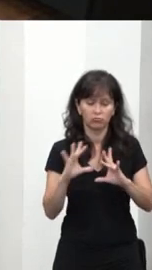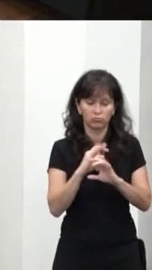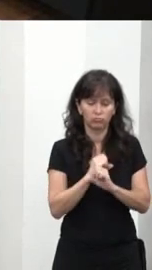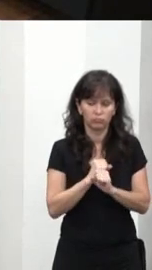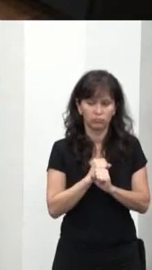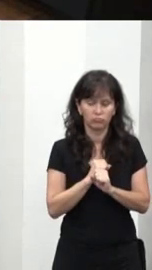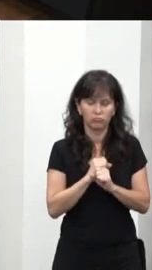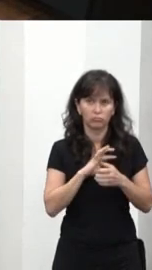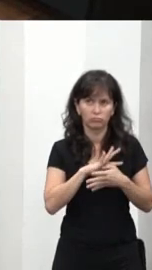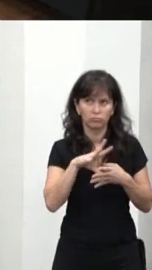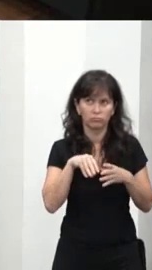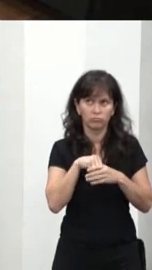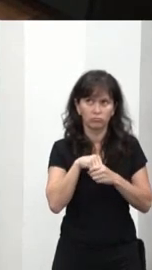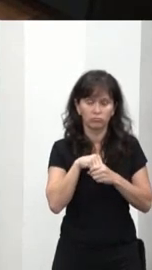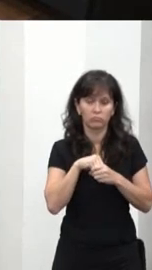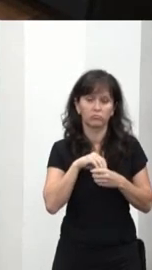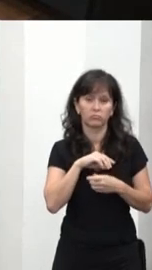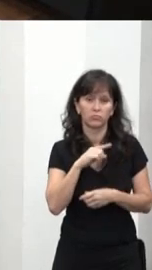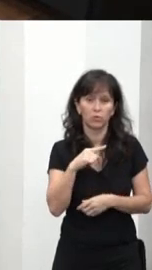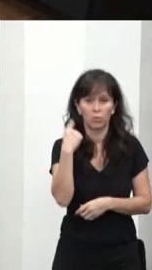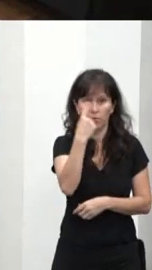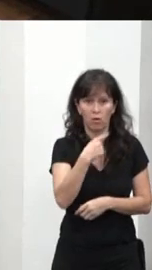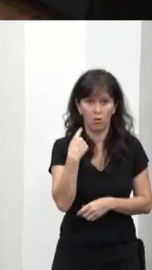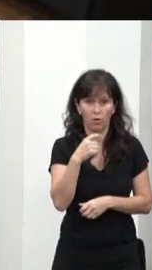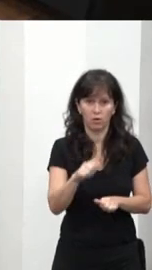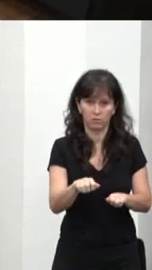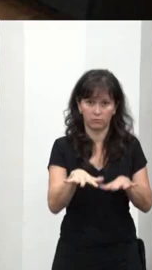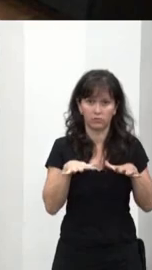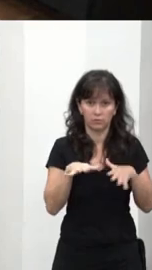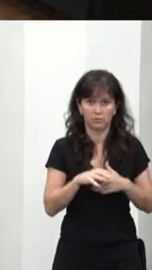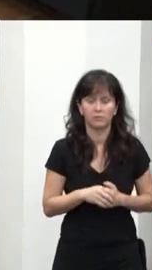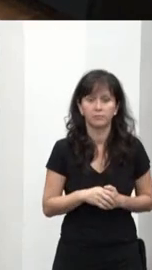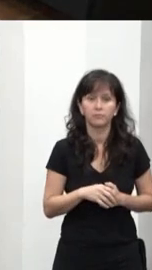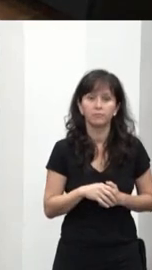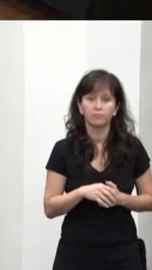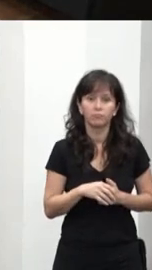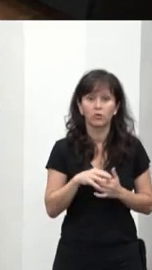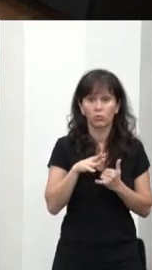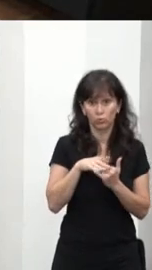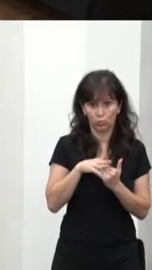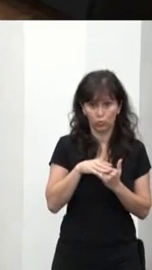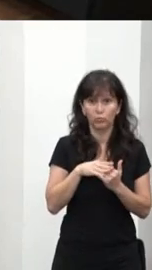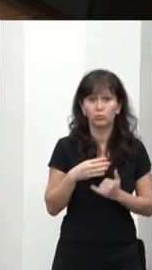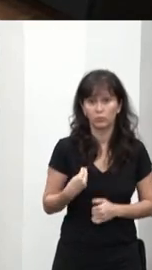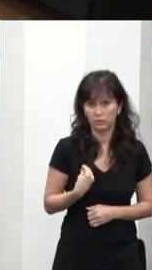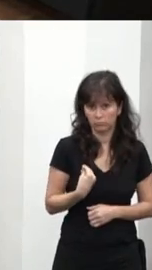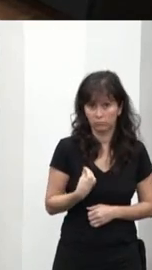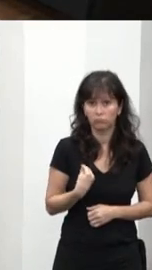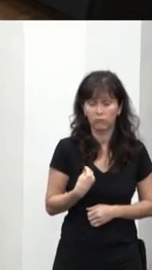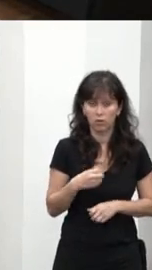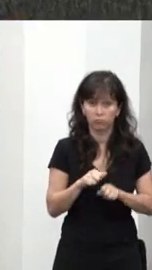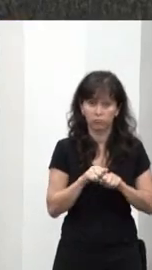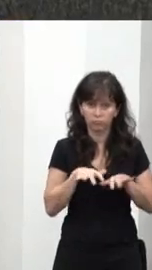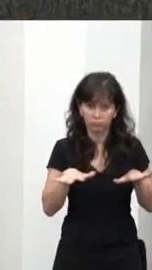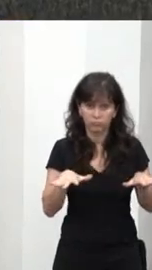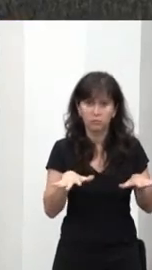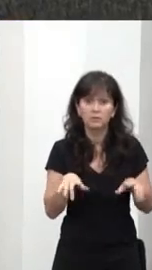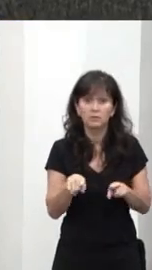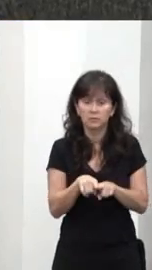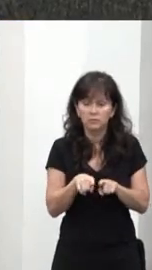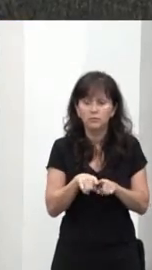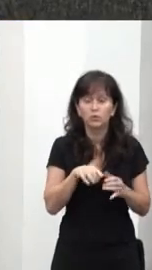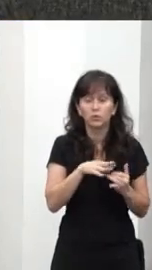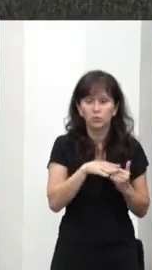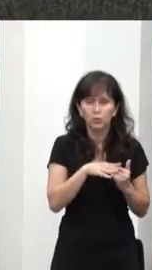a gente já tem uma hora de audiência a gente tá transmitido pelo YouTube o YouTube vai estar recebendo também pedidos e